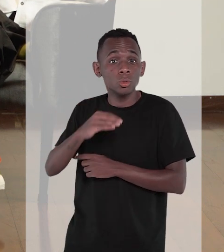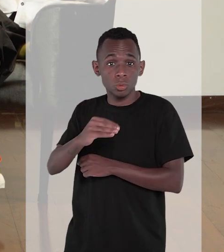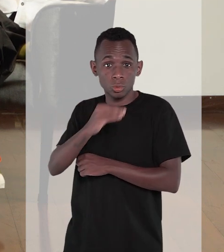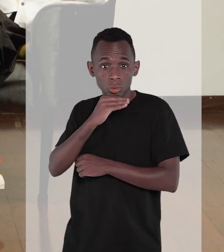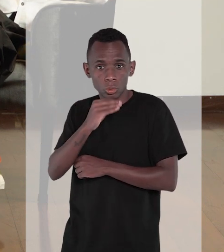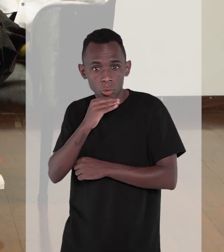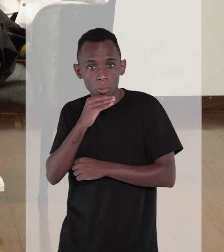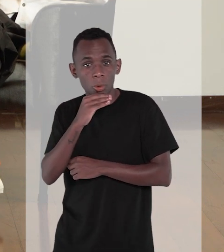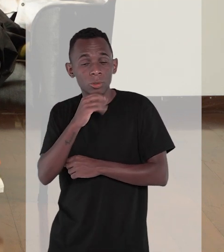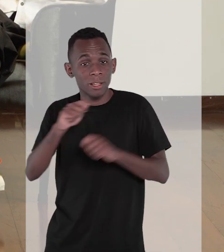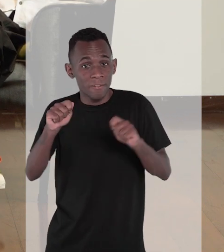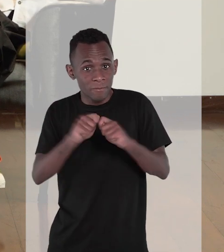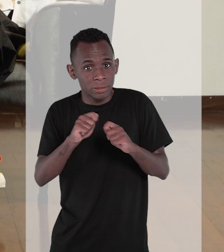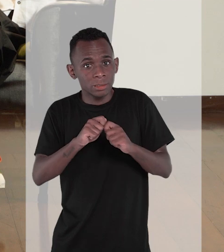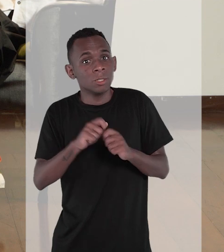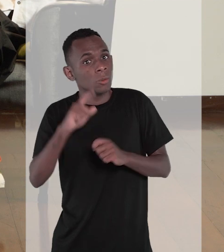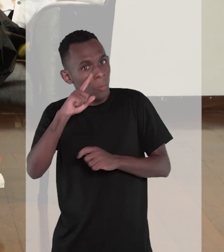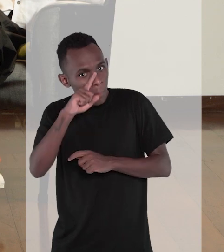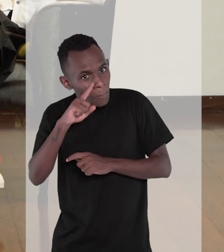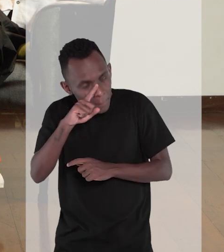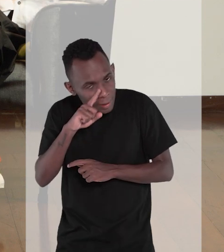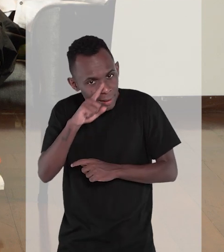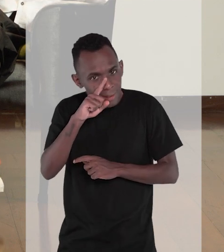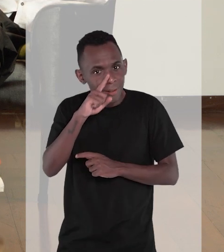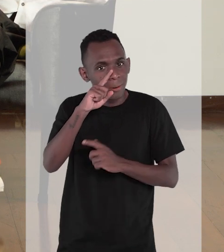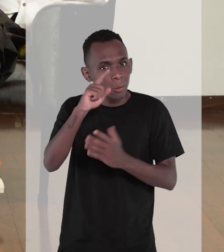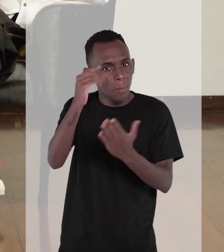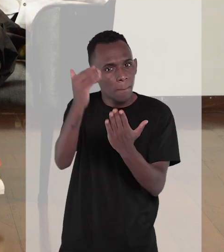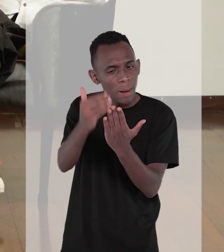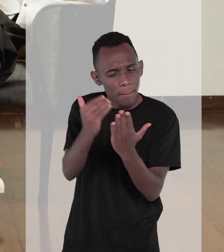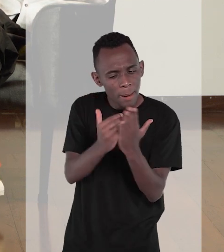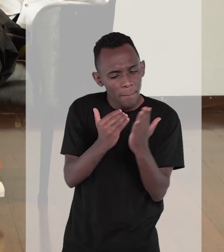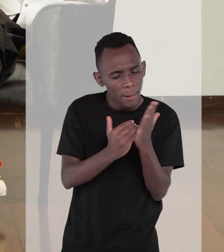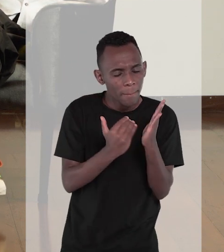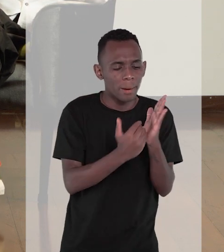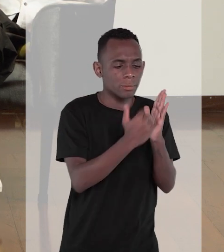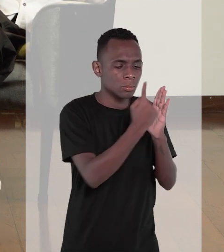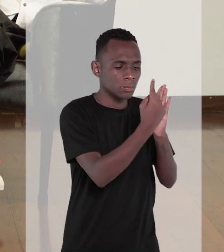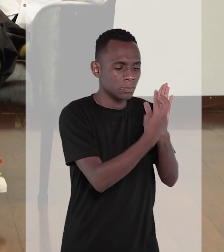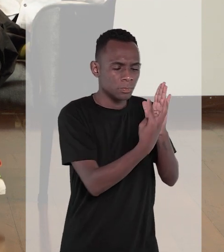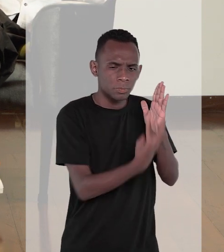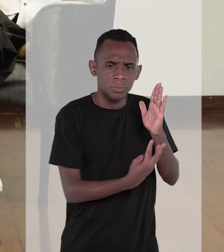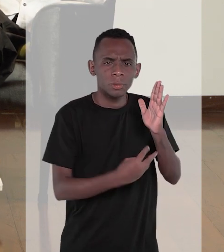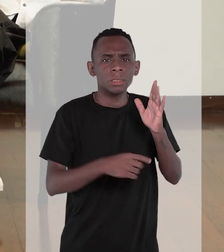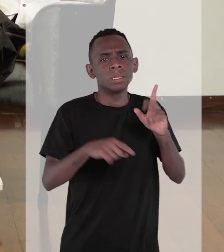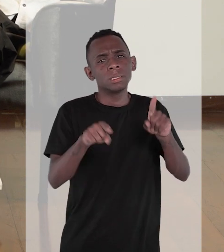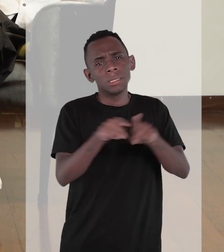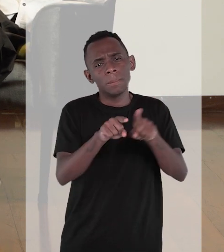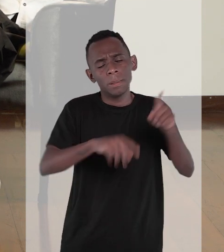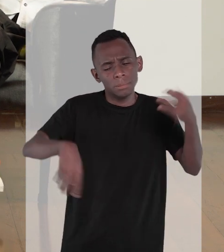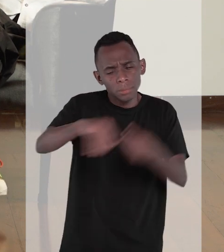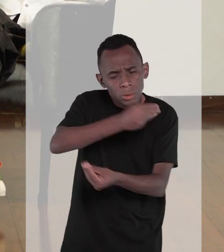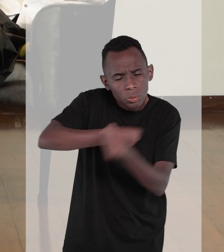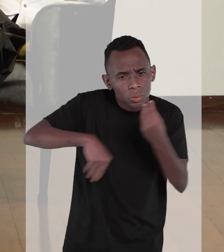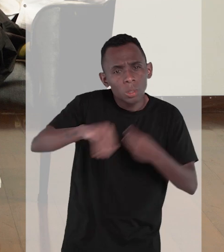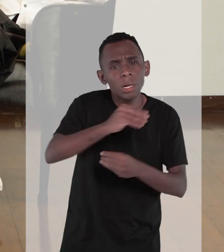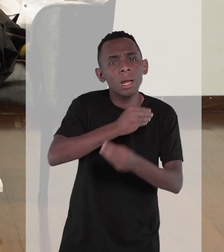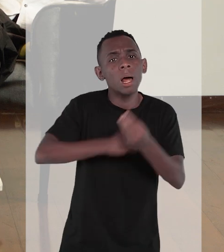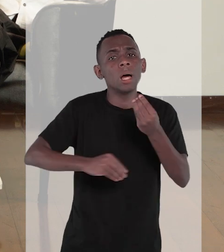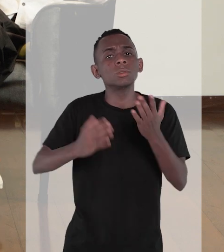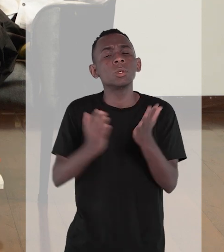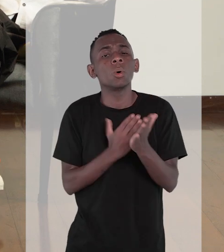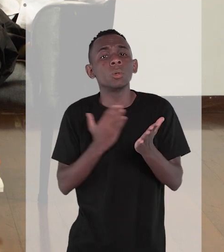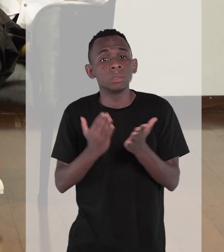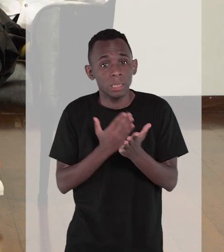ele estava fazendo uma doce armadilha para mim, botando aquele poema, depois o outro, misturando os